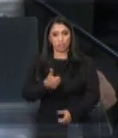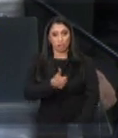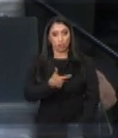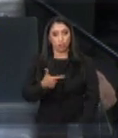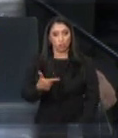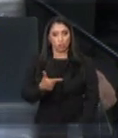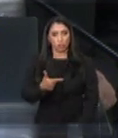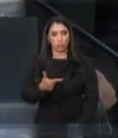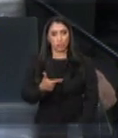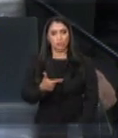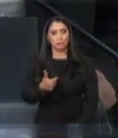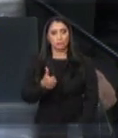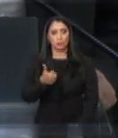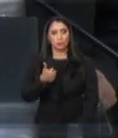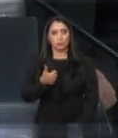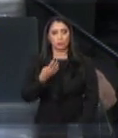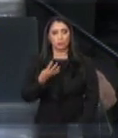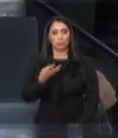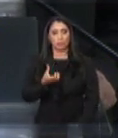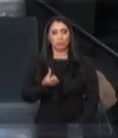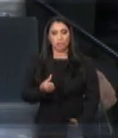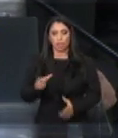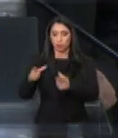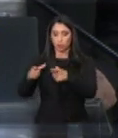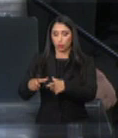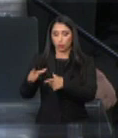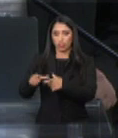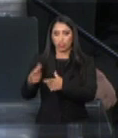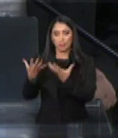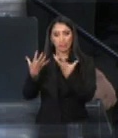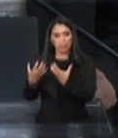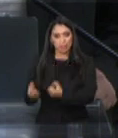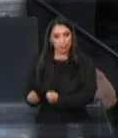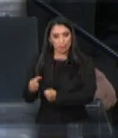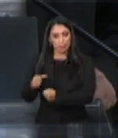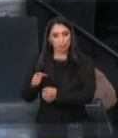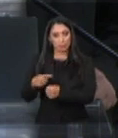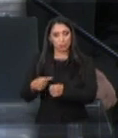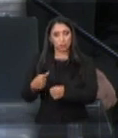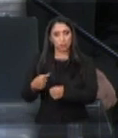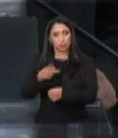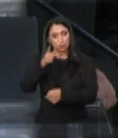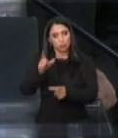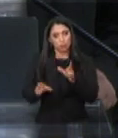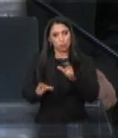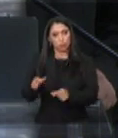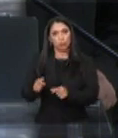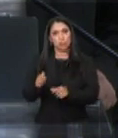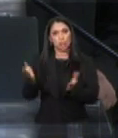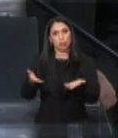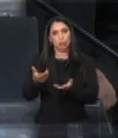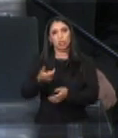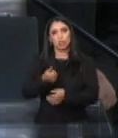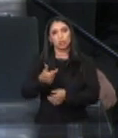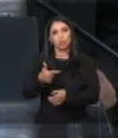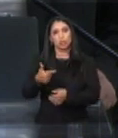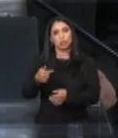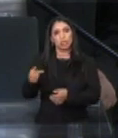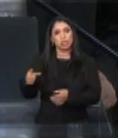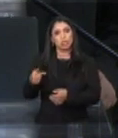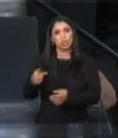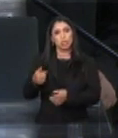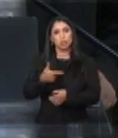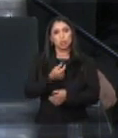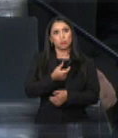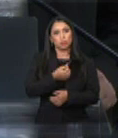12.453 vagas em centro de acolhida em 2017 esse número já subiu para quase 17 mil em 2018 para 18